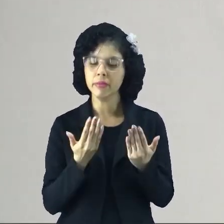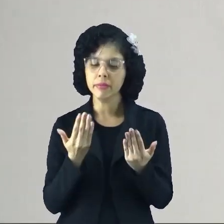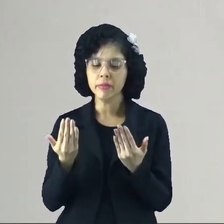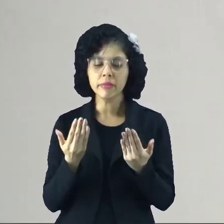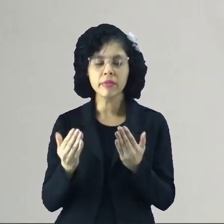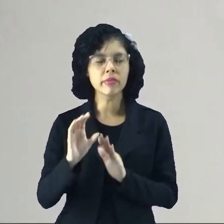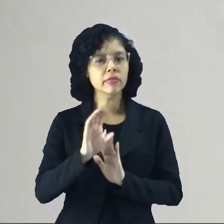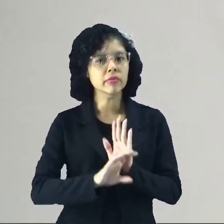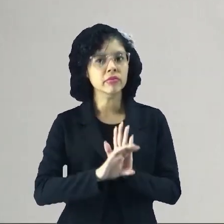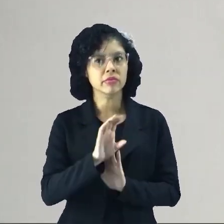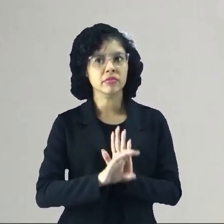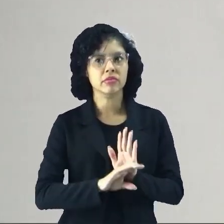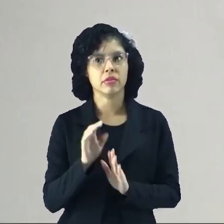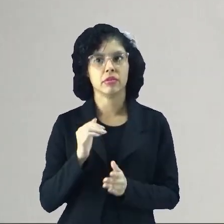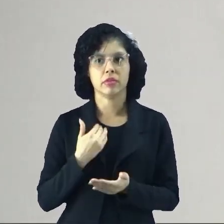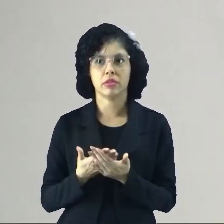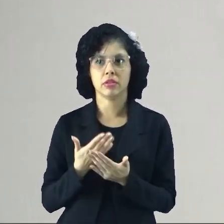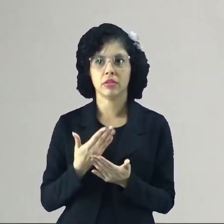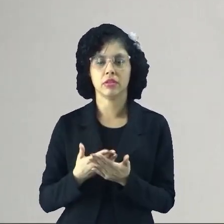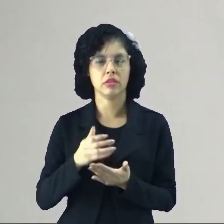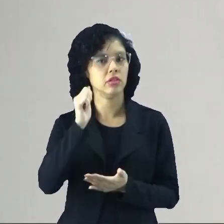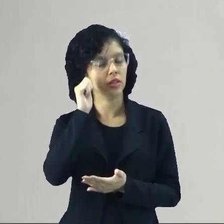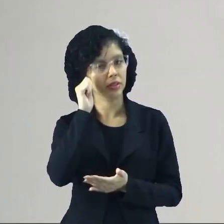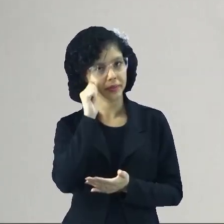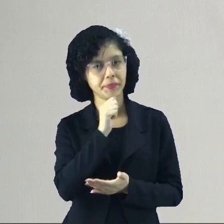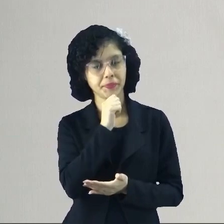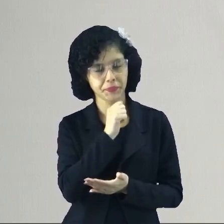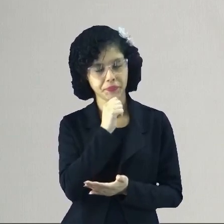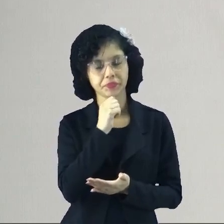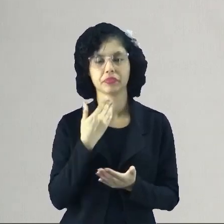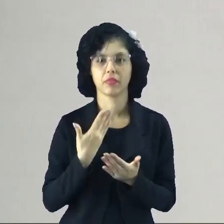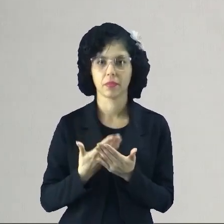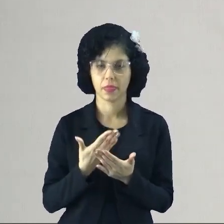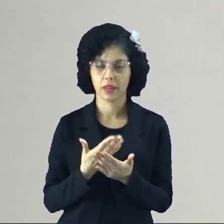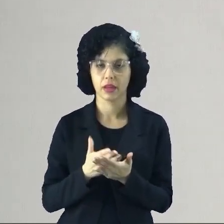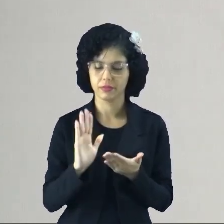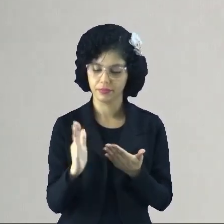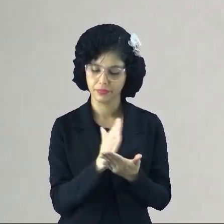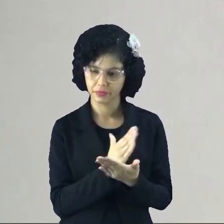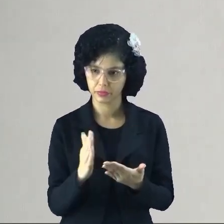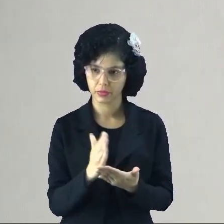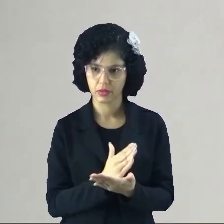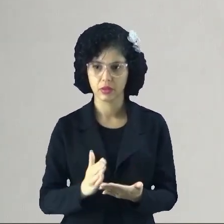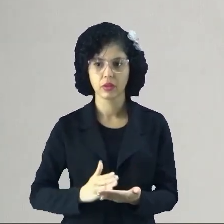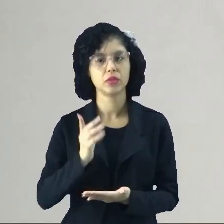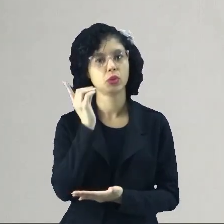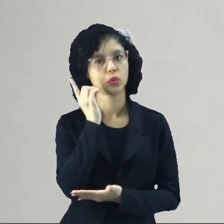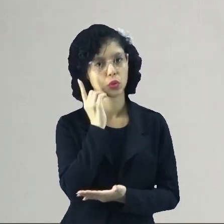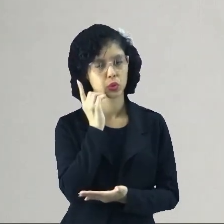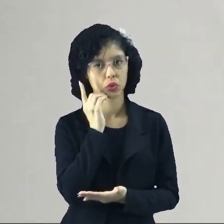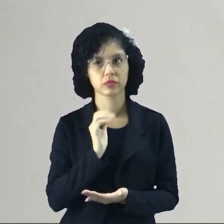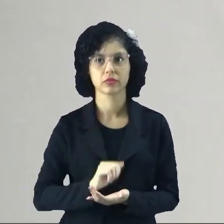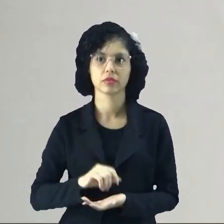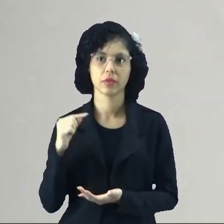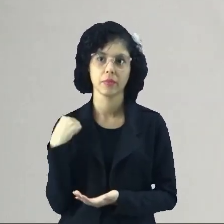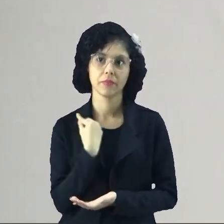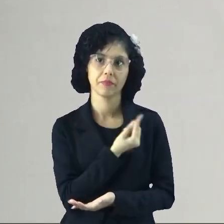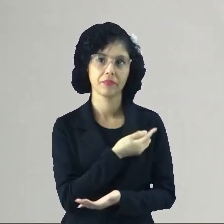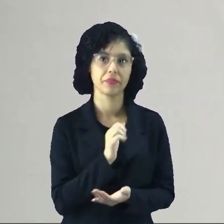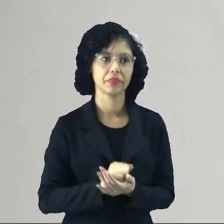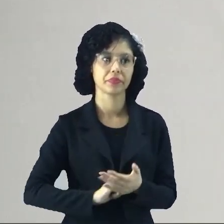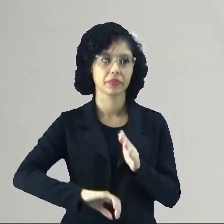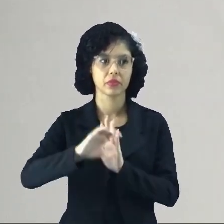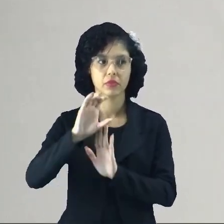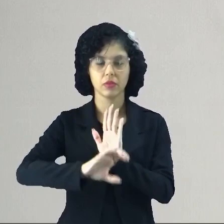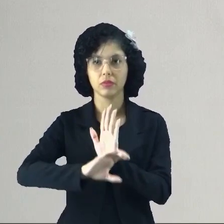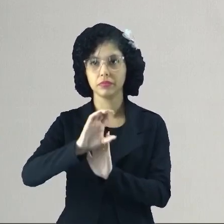do conteúdo que nós estudamos na escola, nos livros didáticos, com o nosso dia a dia e com o conteúdo